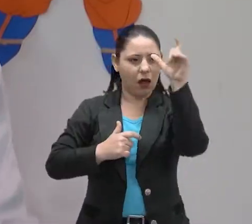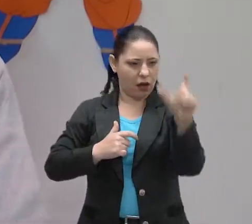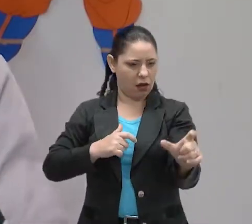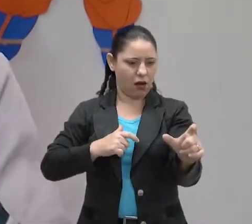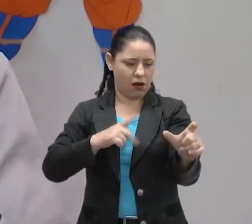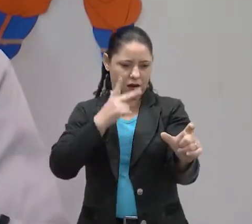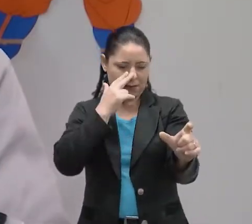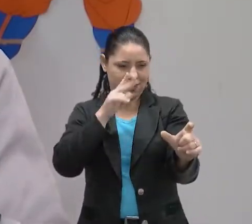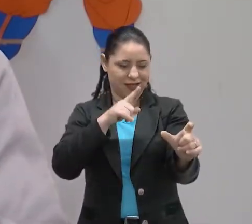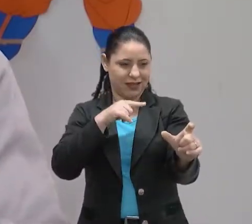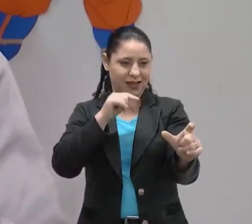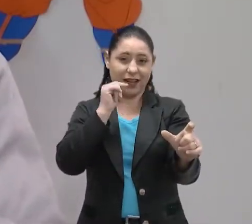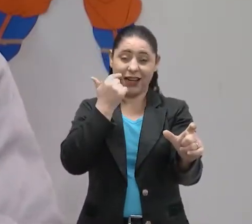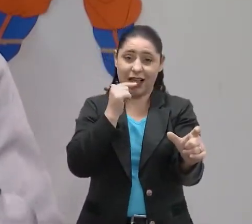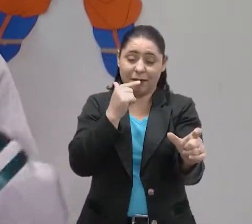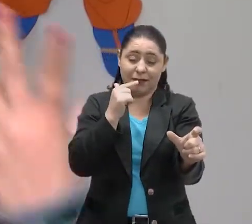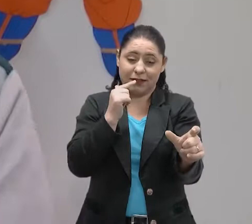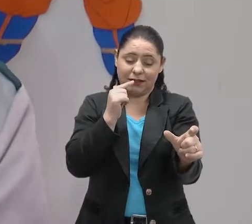uma pessoa